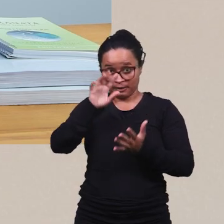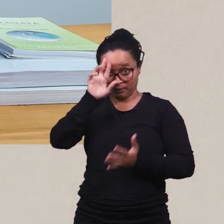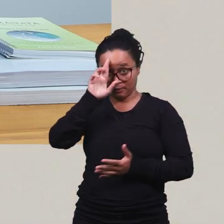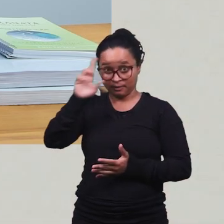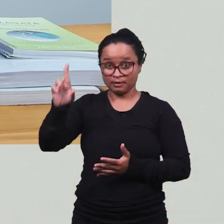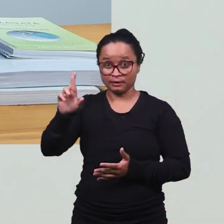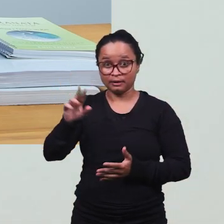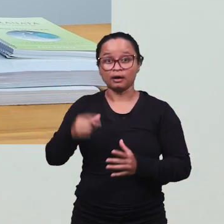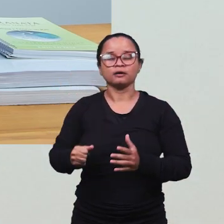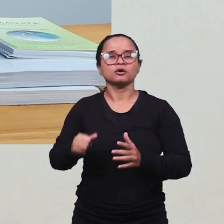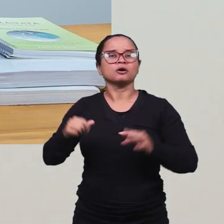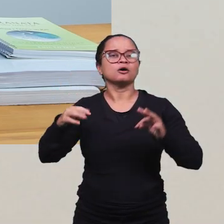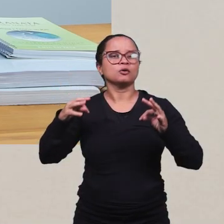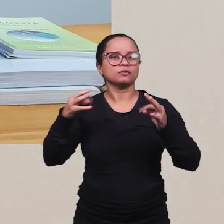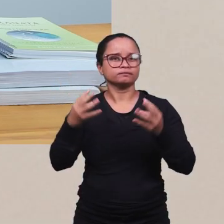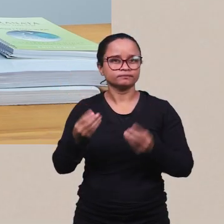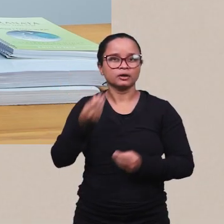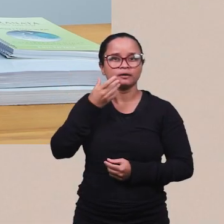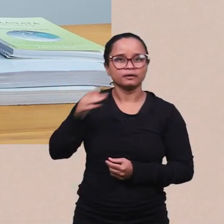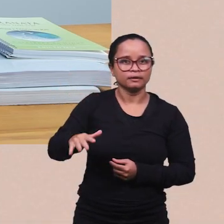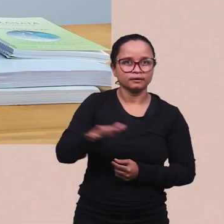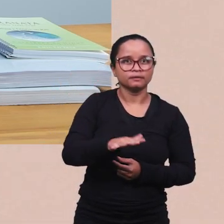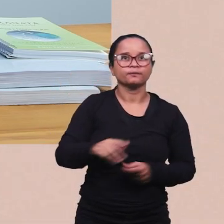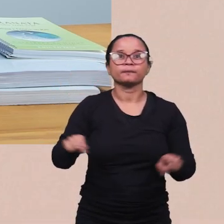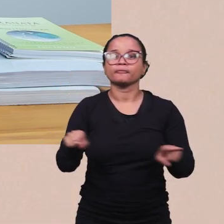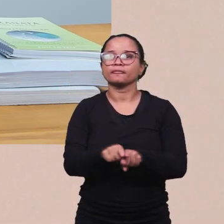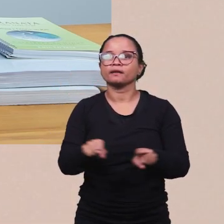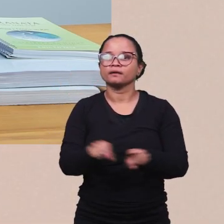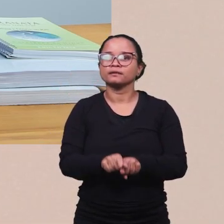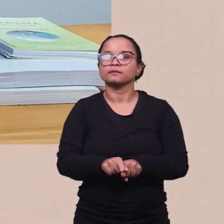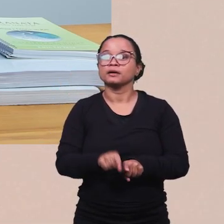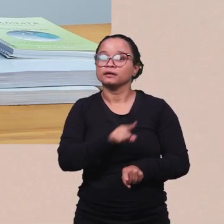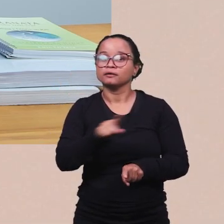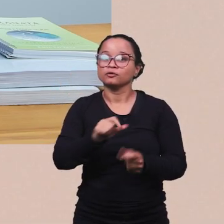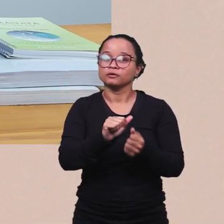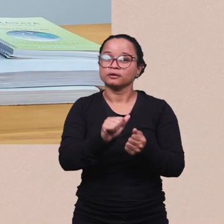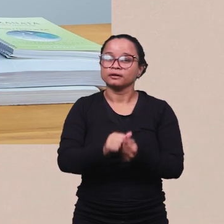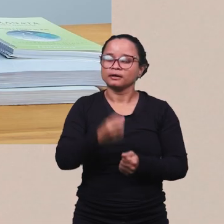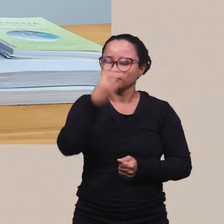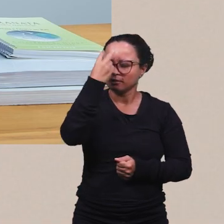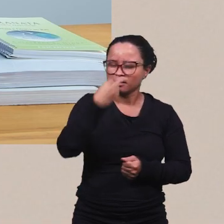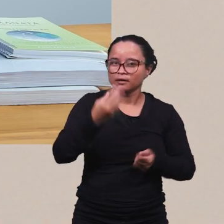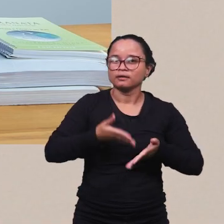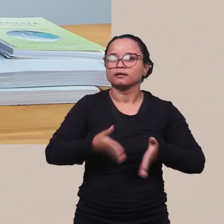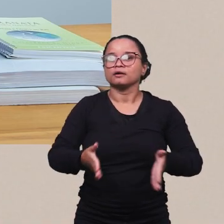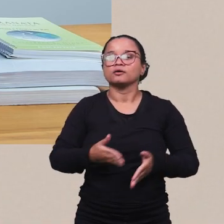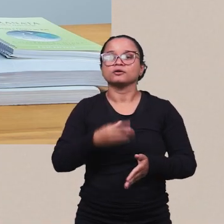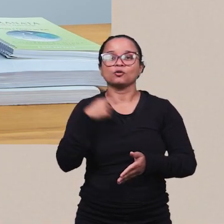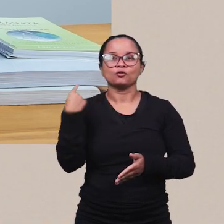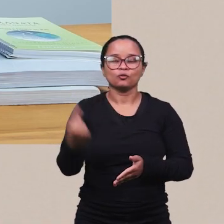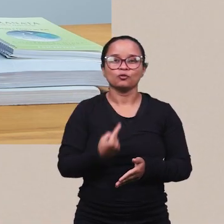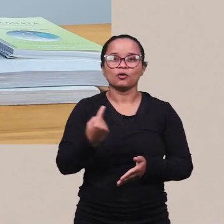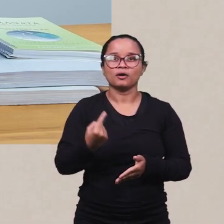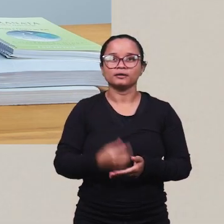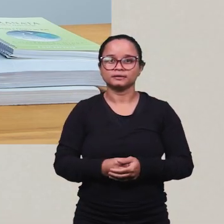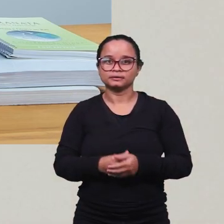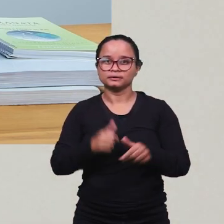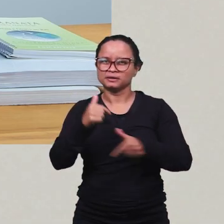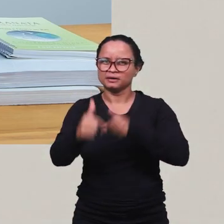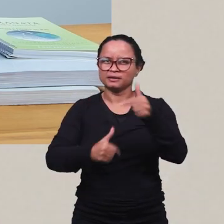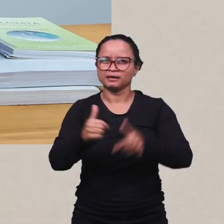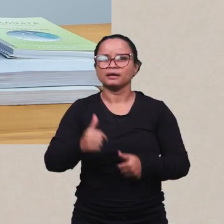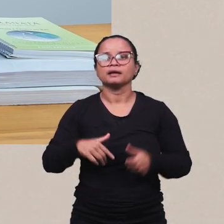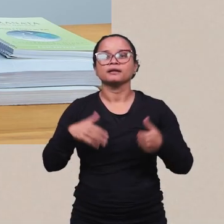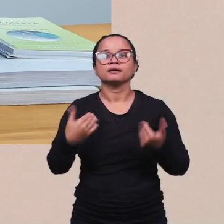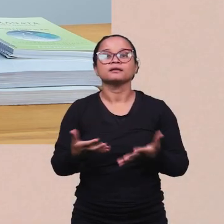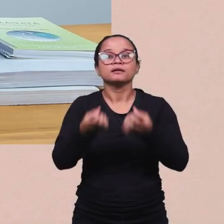do Senhor, de outra denominação, que hoje está conosco, cego de nascença. E ao fazer este trabalho, ele nos disse